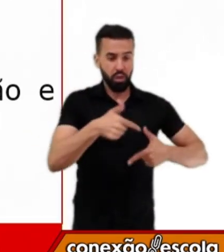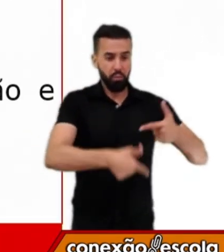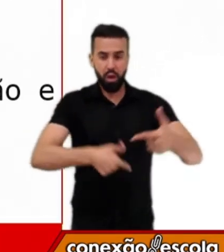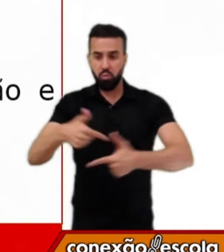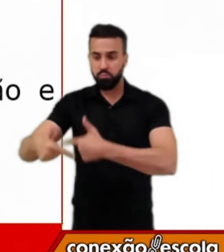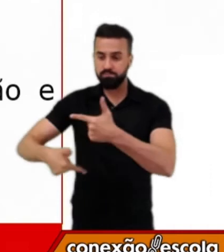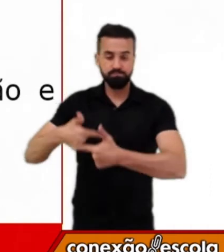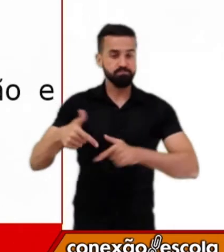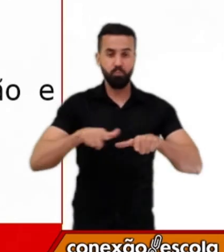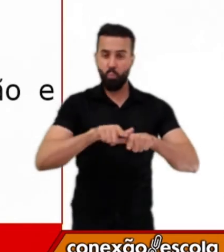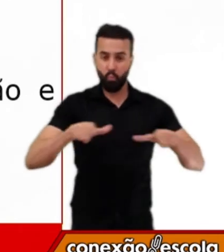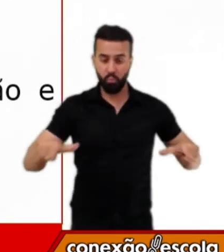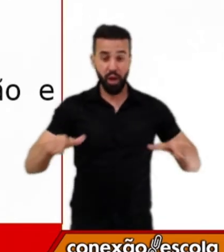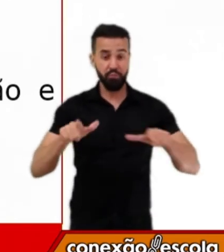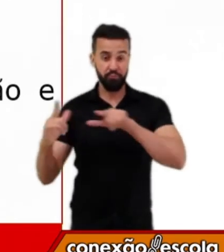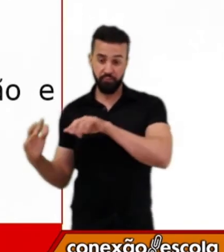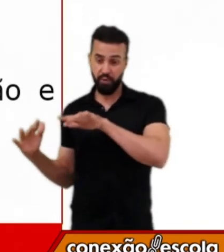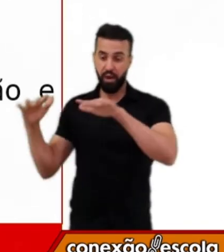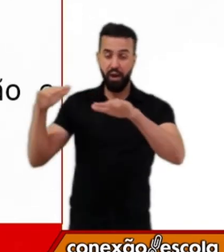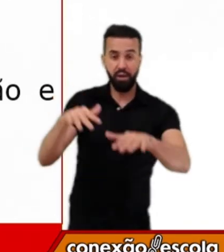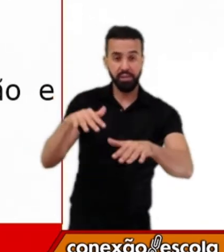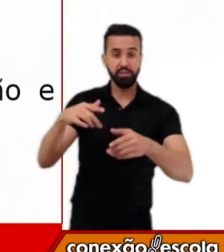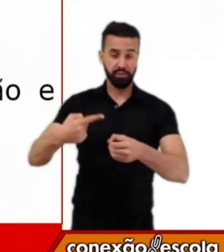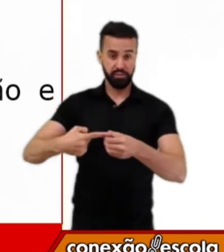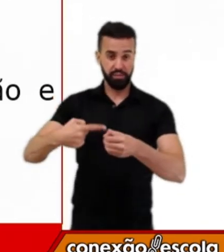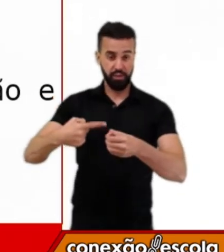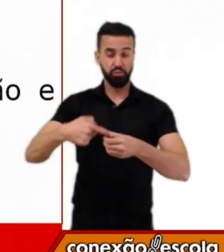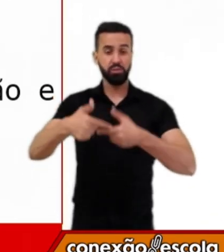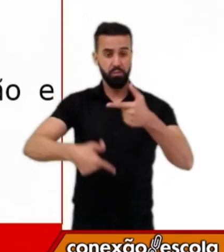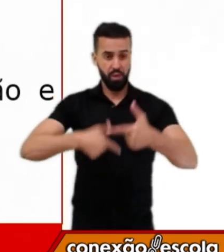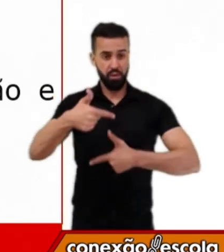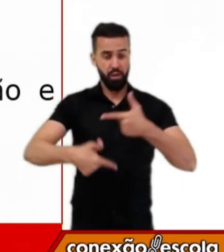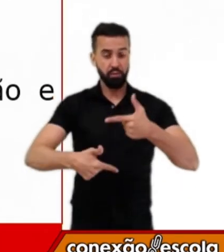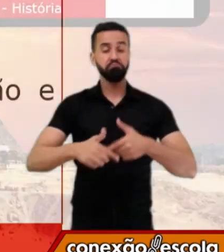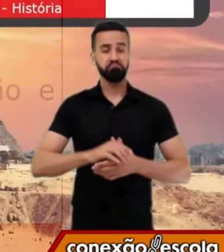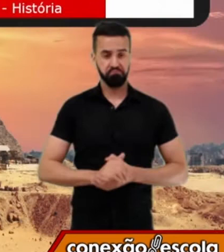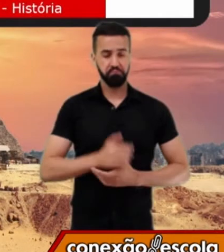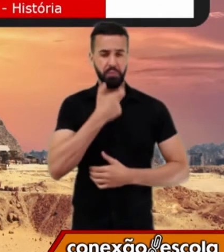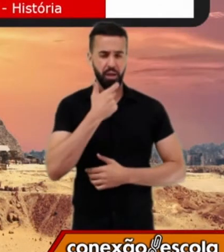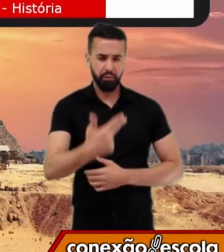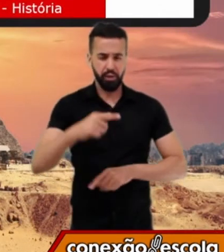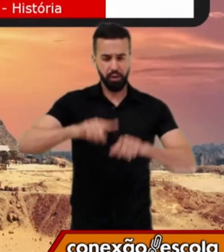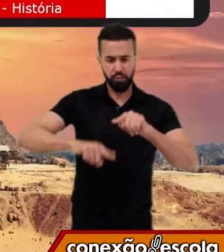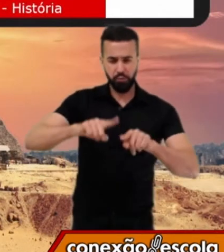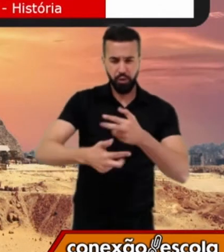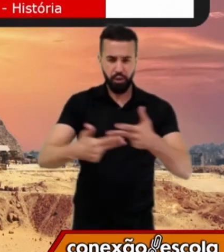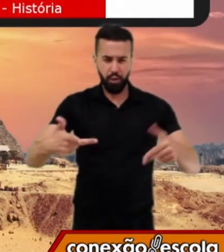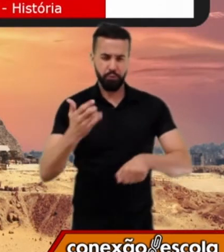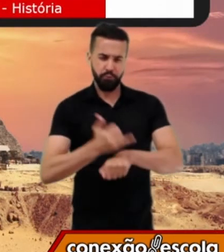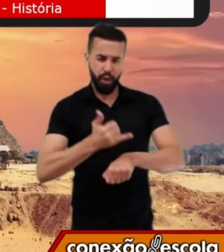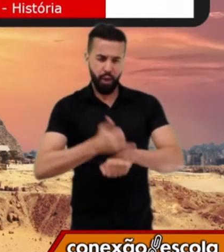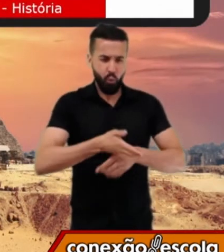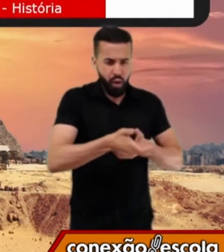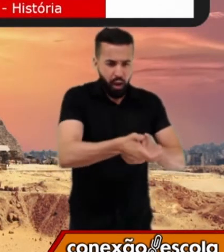elas vão em direção às cidades. Matéria-prima disponível, na Inglaterra existiam grandes reservas de ferro, carvão,